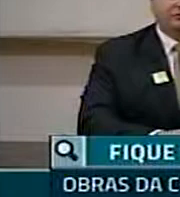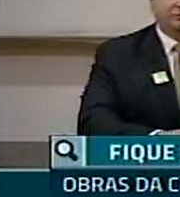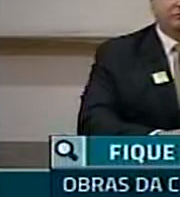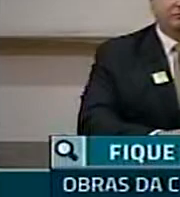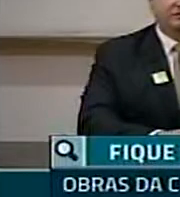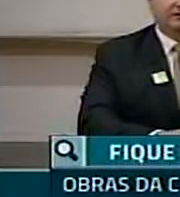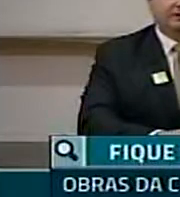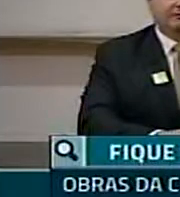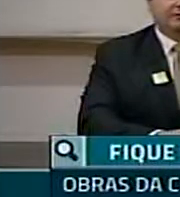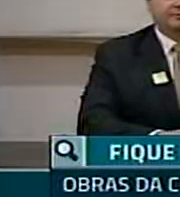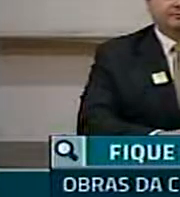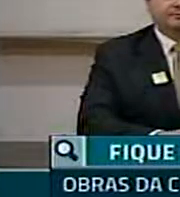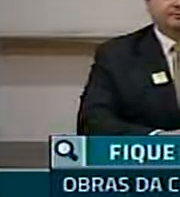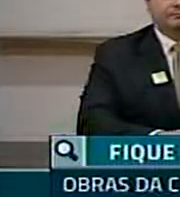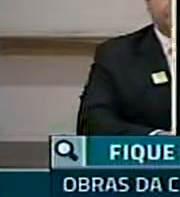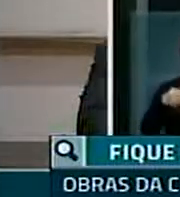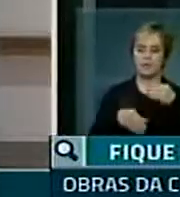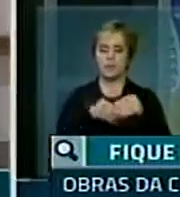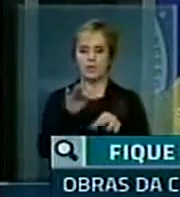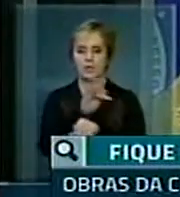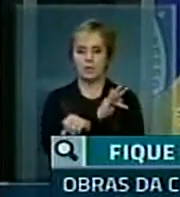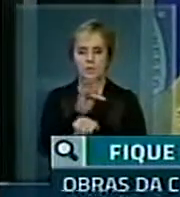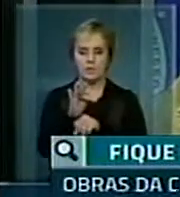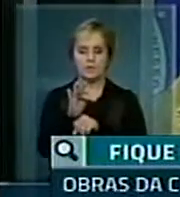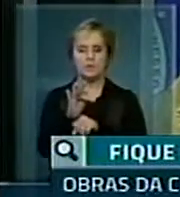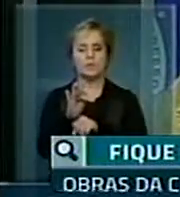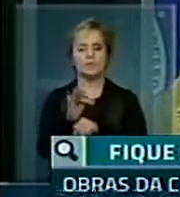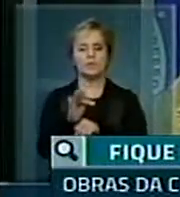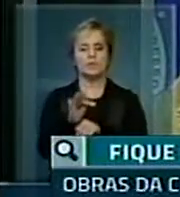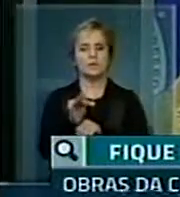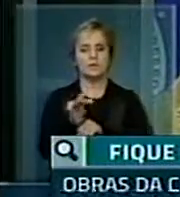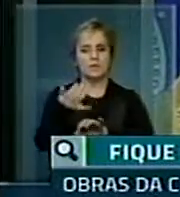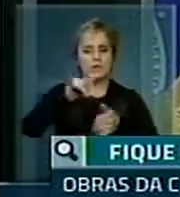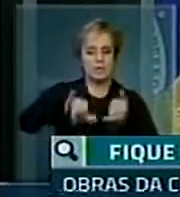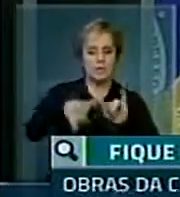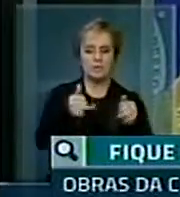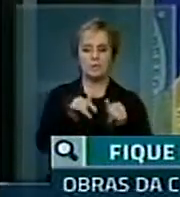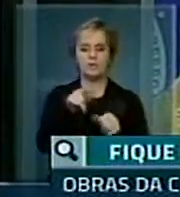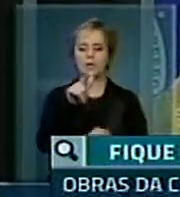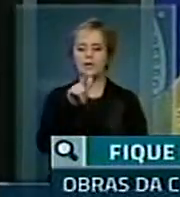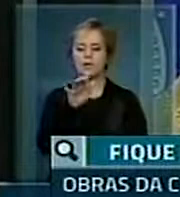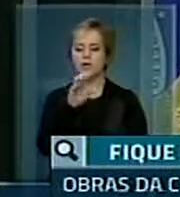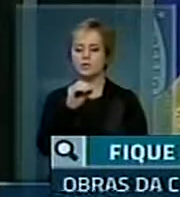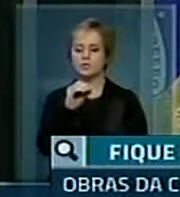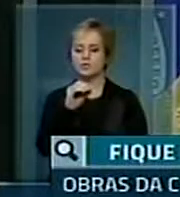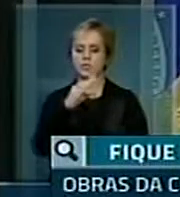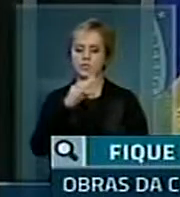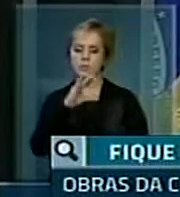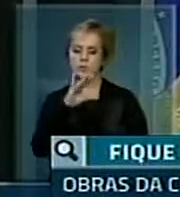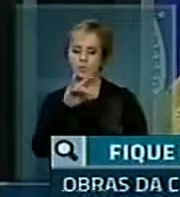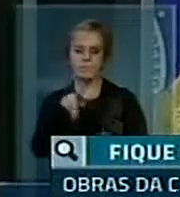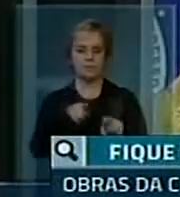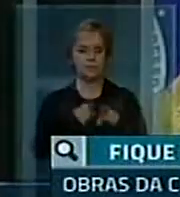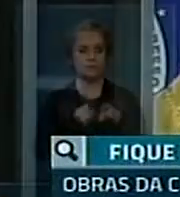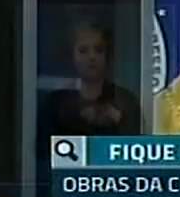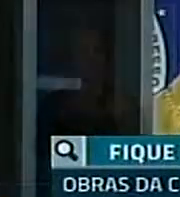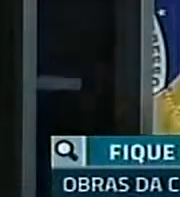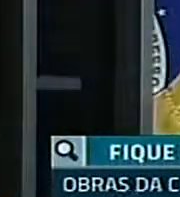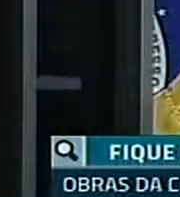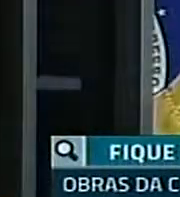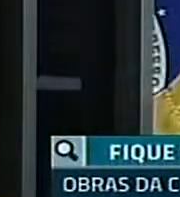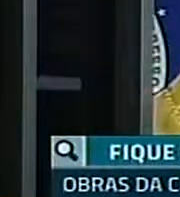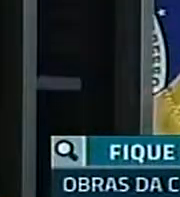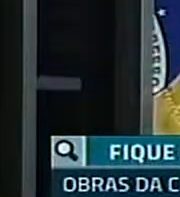terra, como a física, a química e a geociência, a biologia, ciências